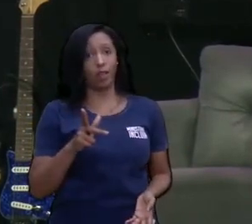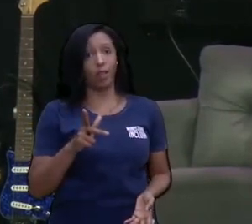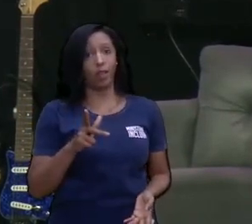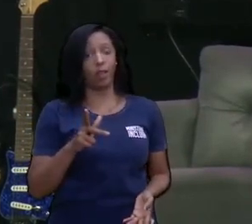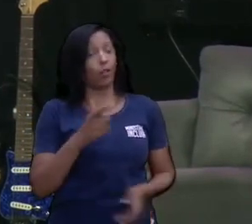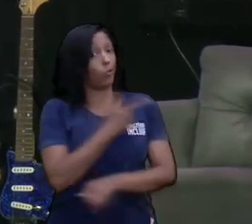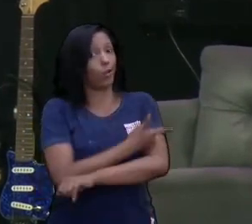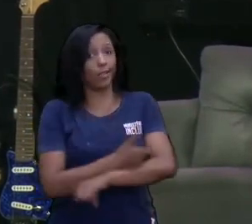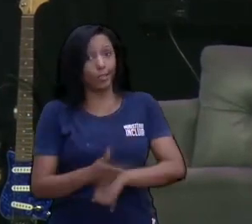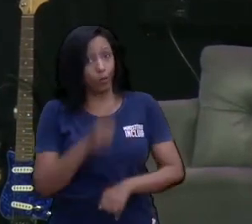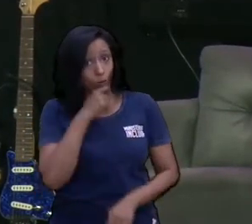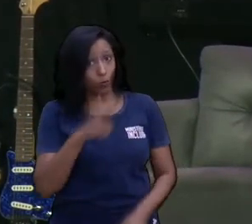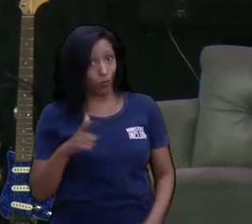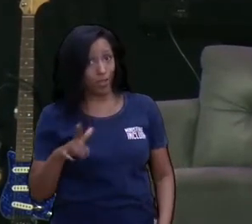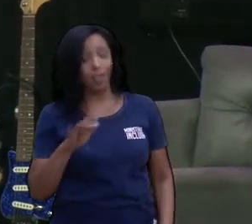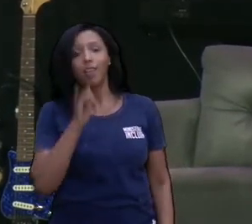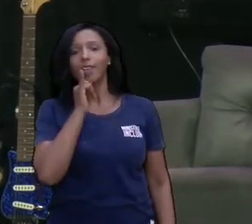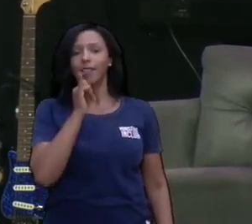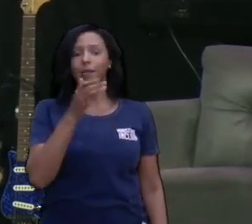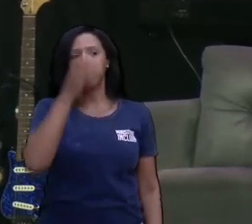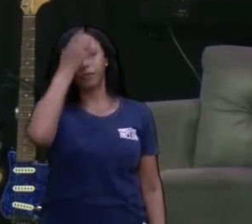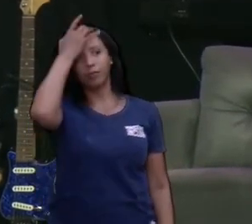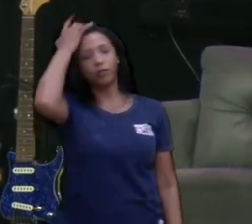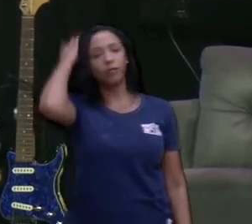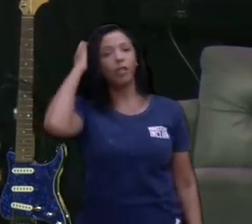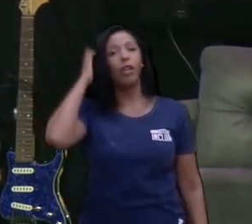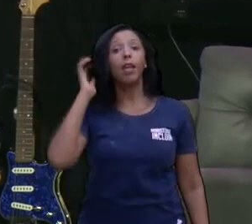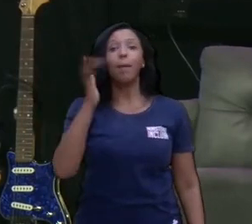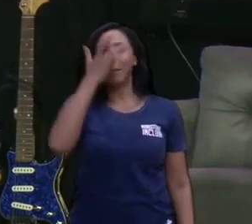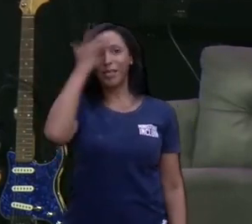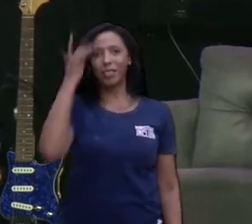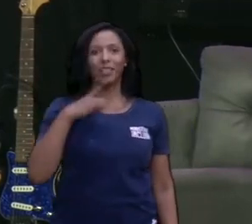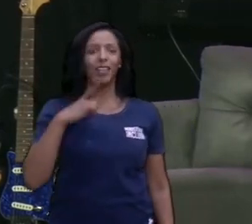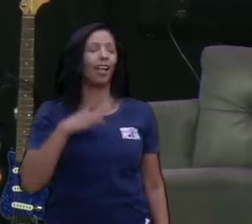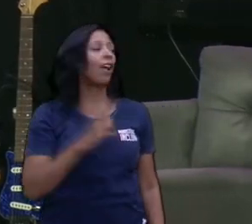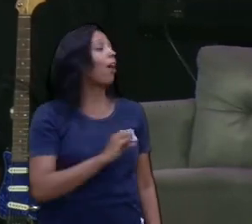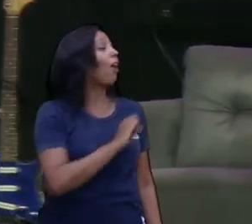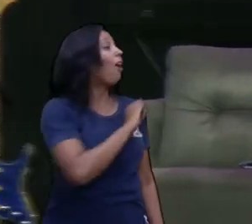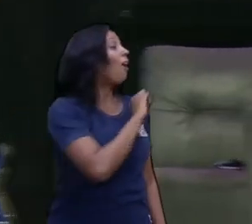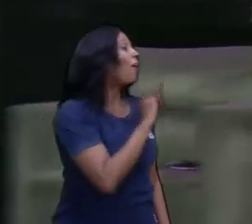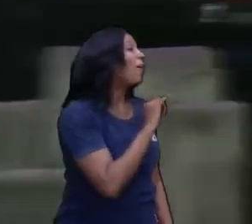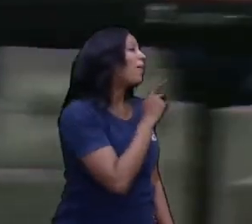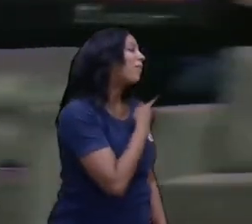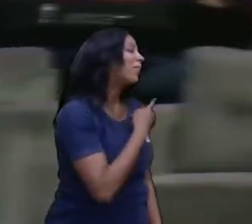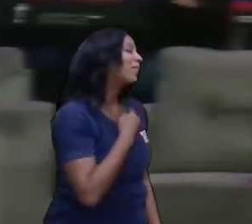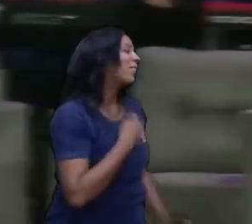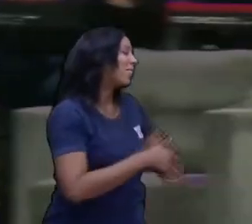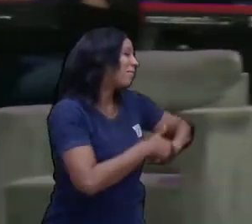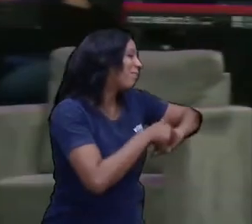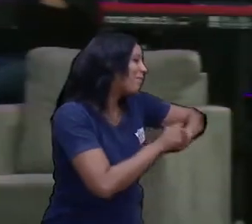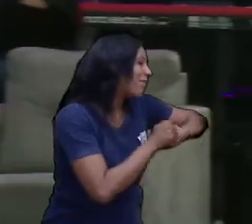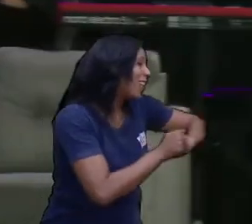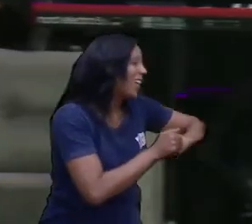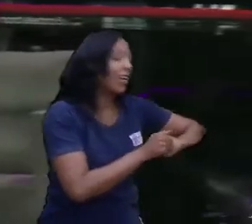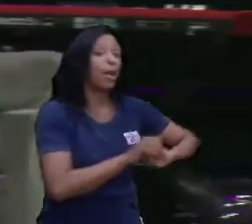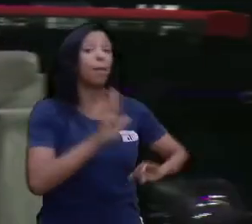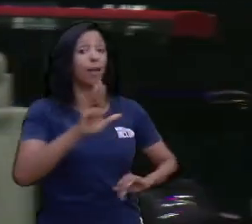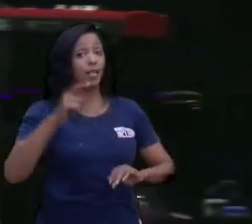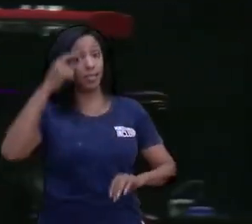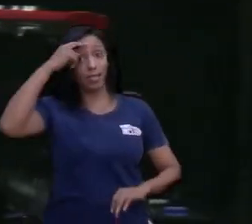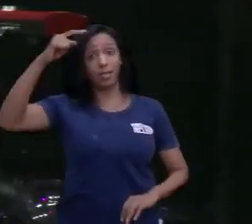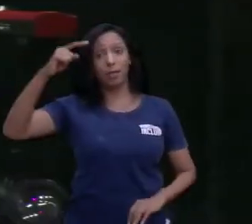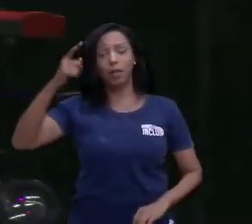e tem muita gente que me cumprimenta e que falou mal de mim a semana tem muita gente que te abraça que falou mal de você na semana